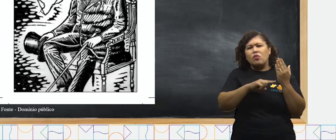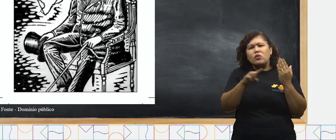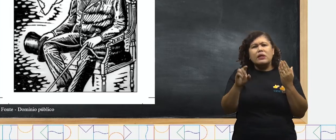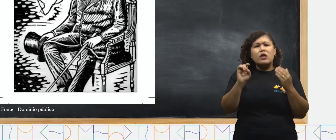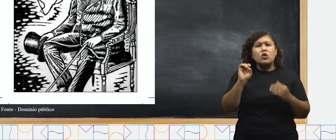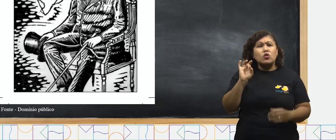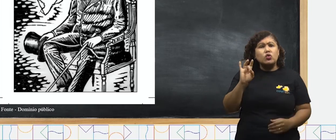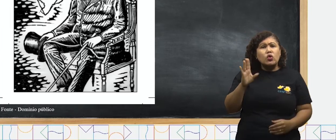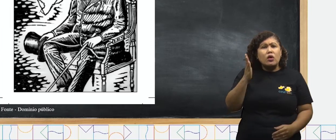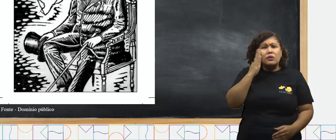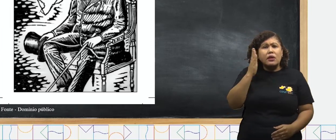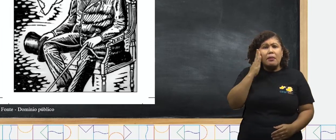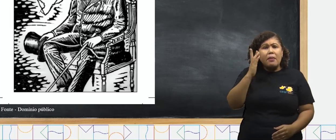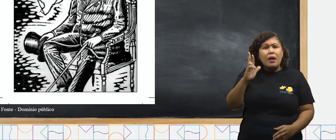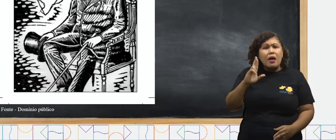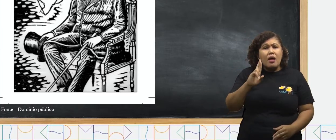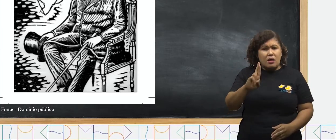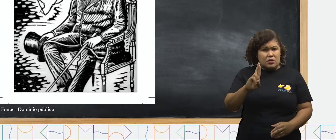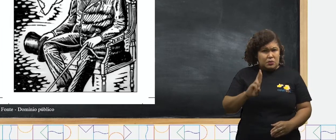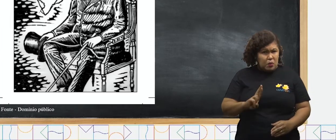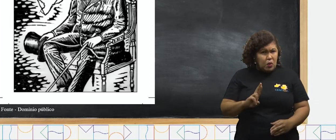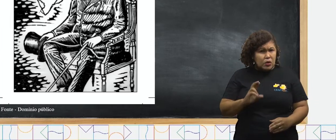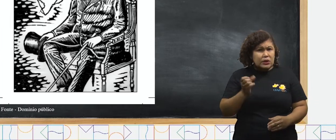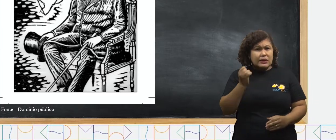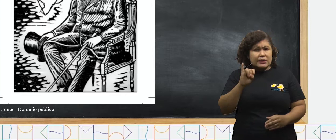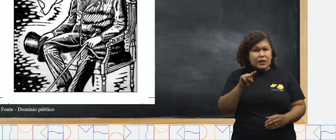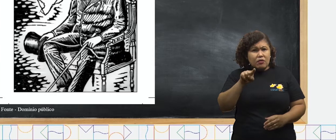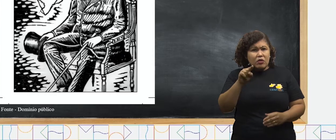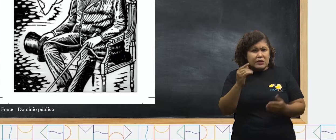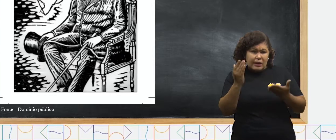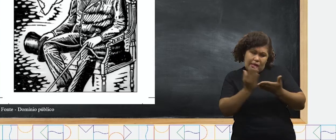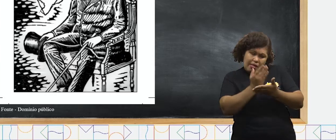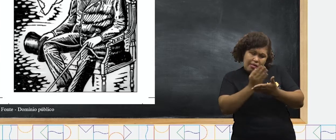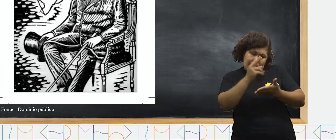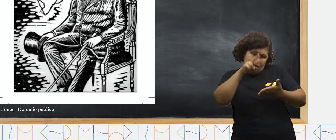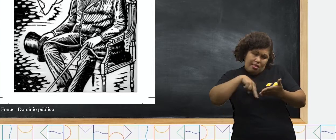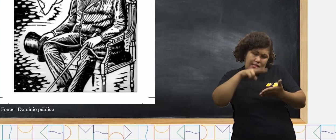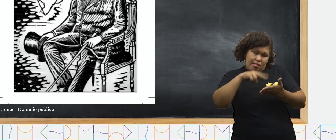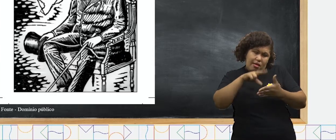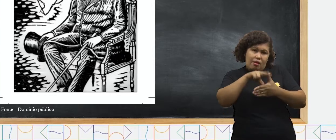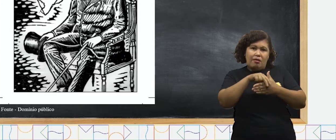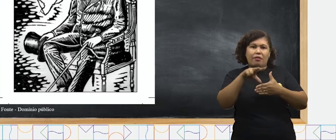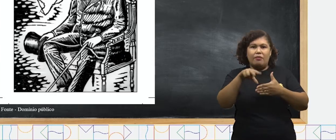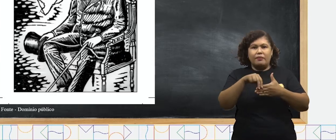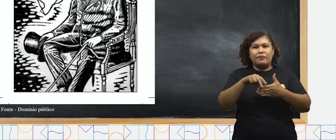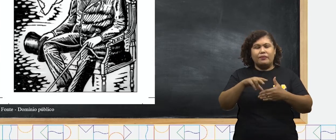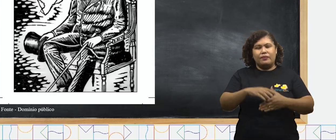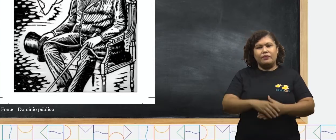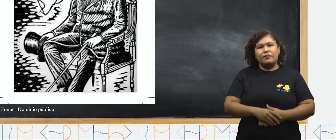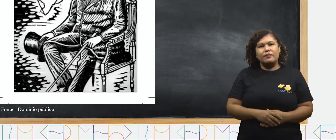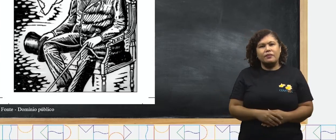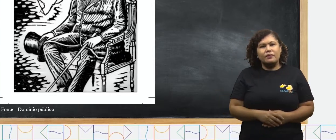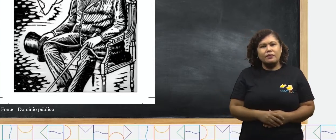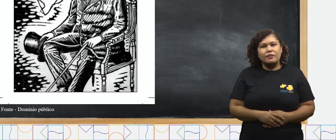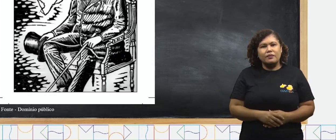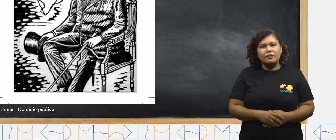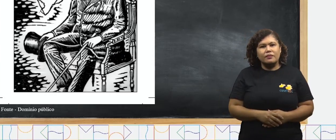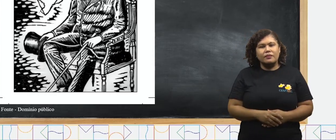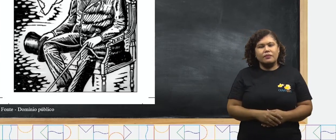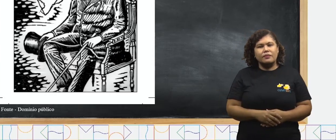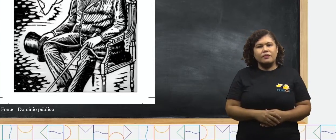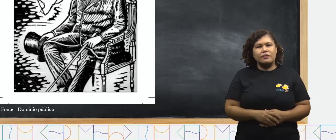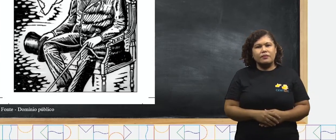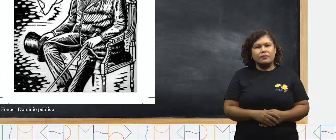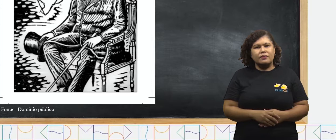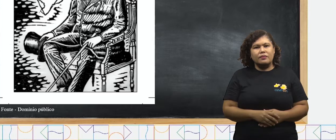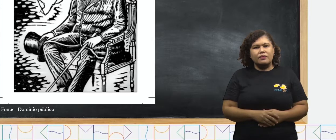dessas respostas a essas perguntas que acabei de fazer, só descobriremos se lermos toda a obra